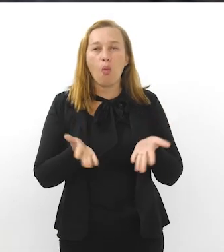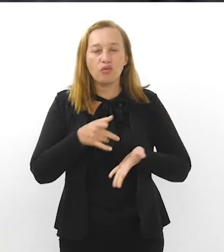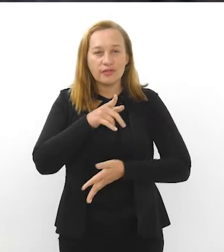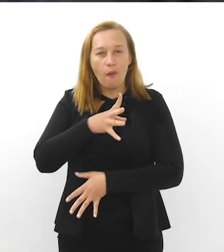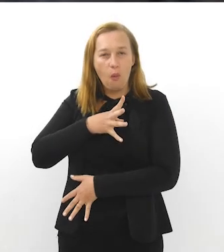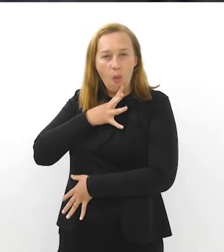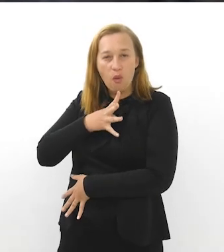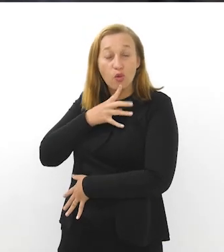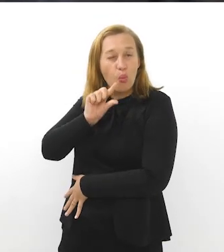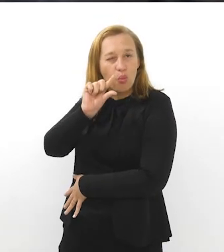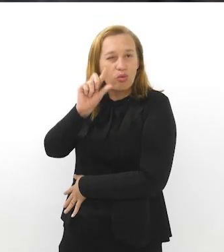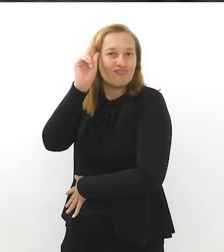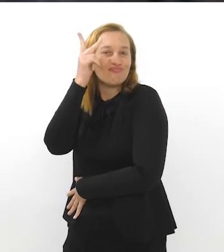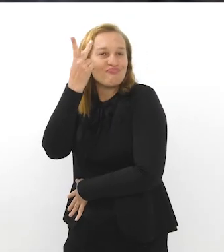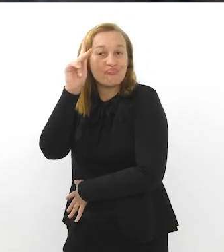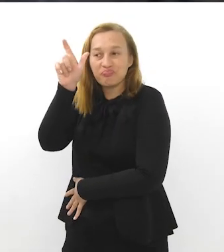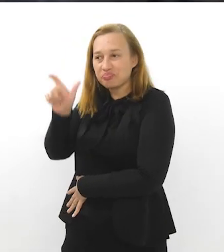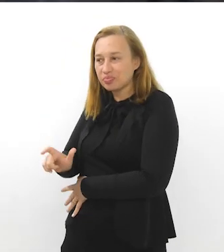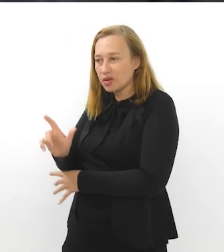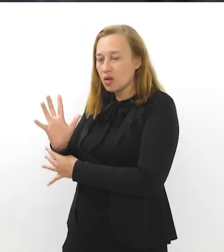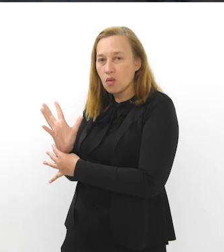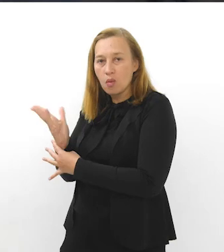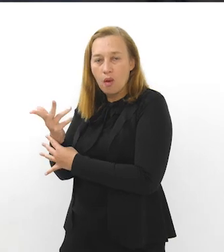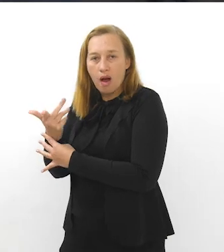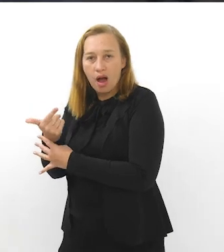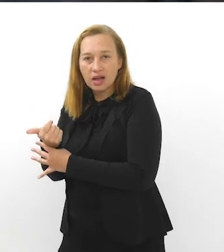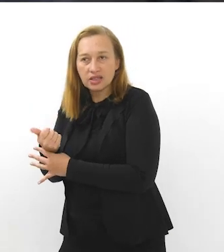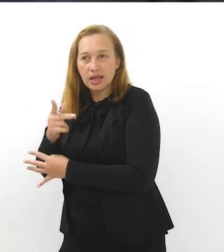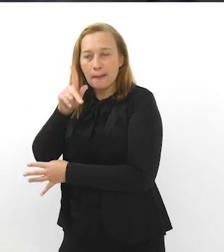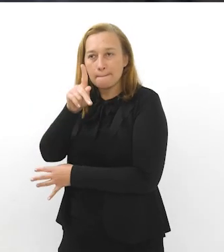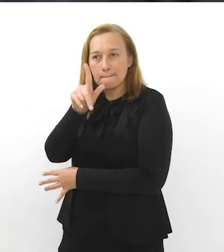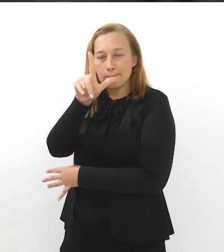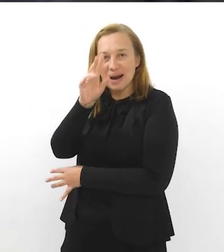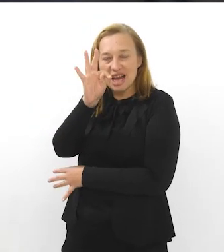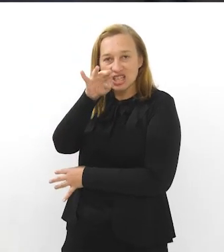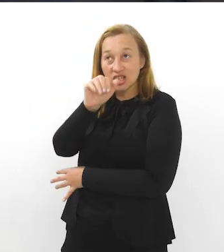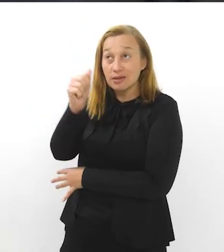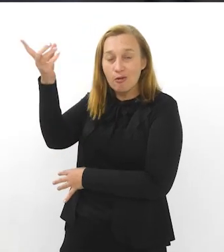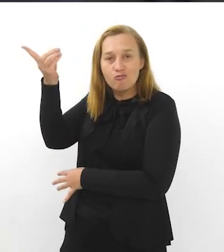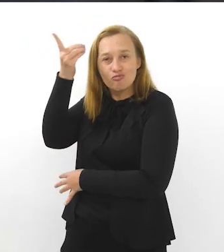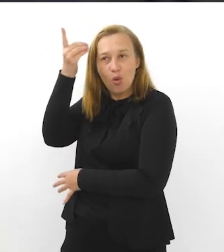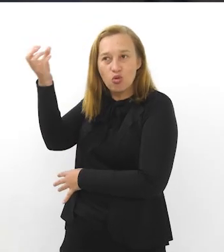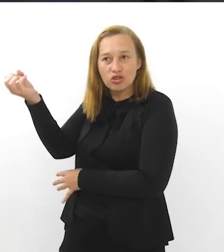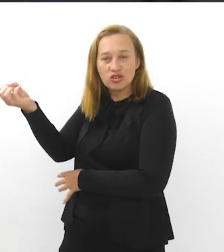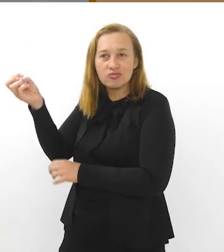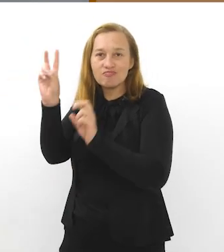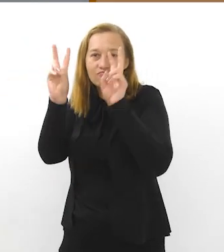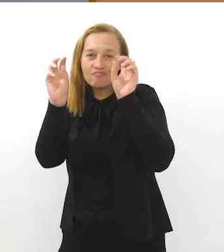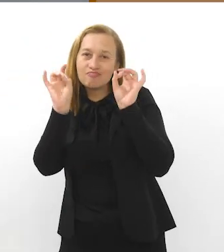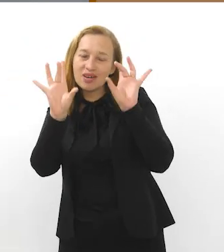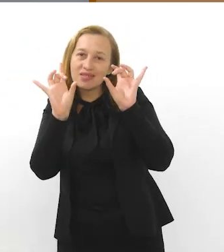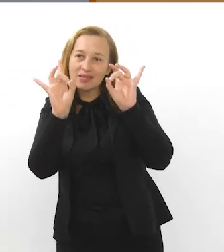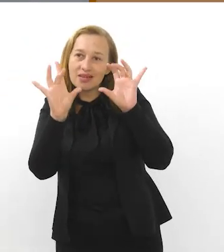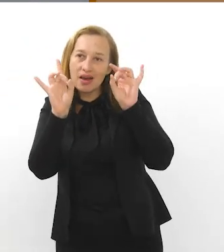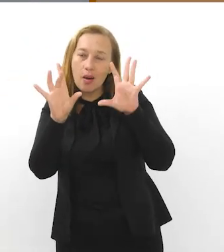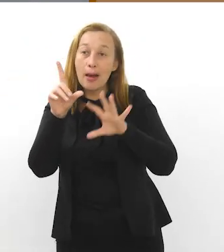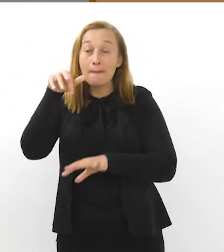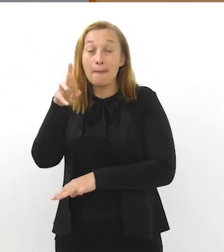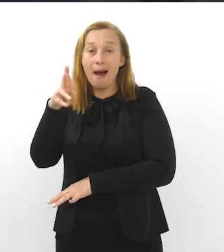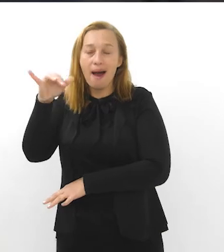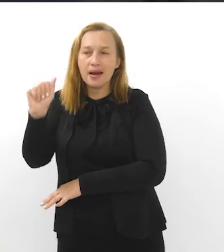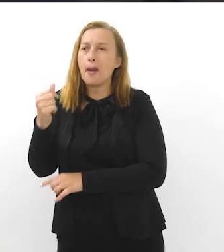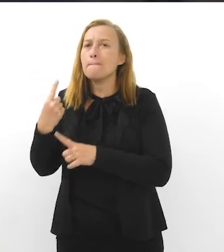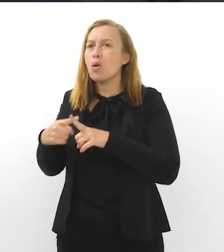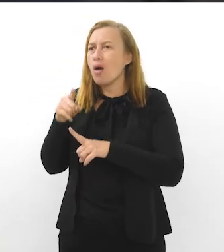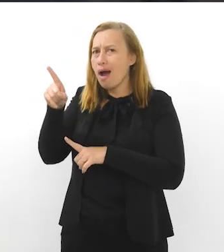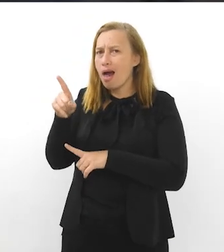Hoje você vai conhecer um pouco da história de uma artista plástica que tem um dom especial. É a Maria Gorete Chagas. E por que ela é